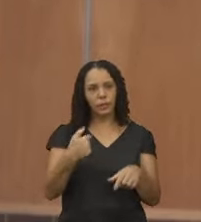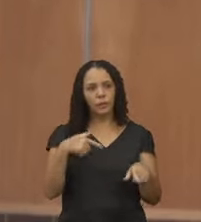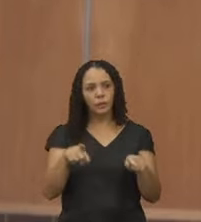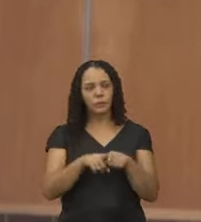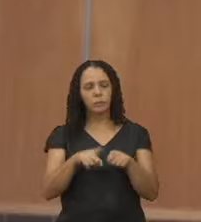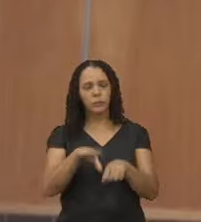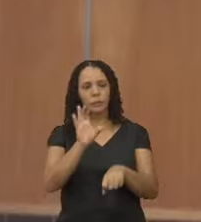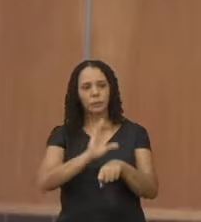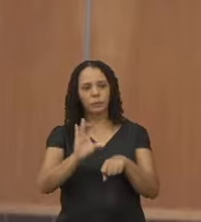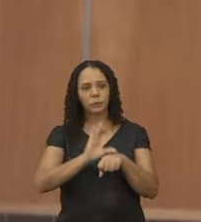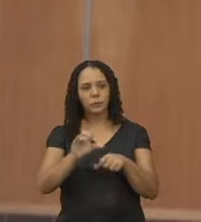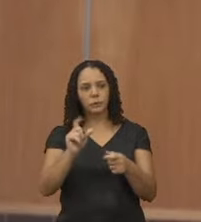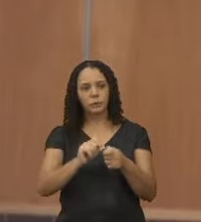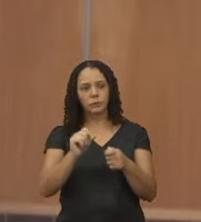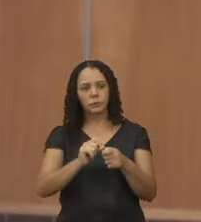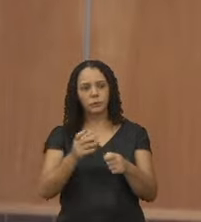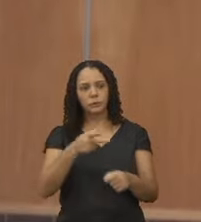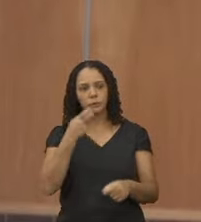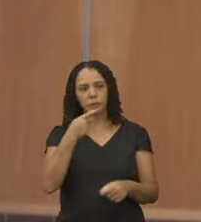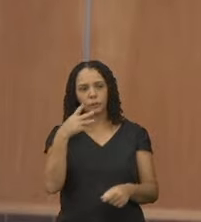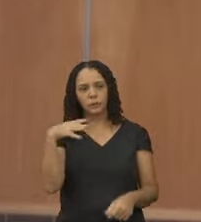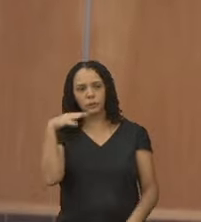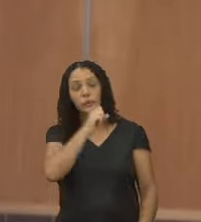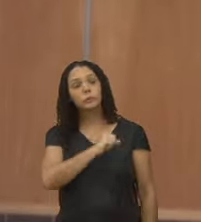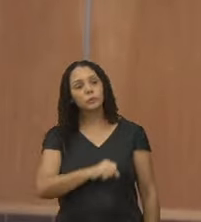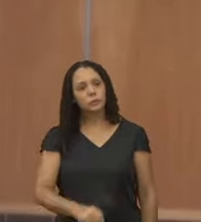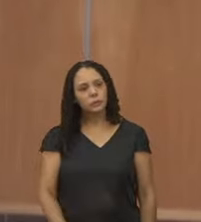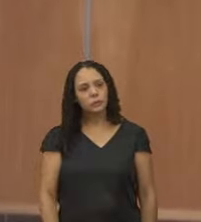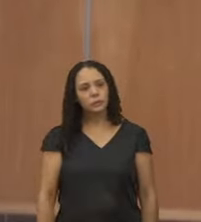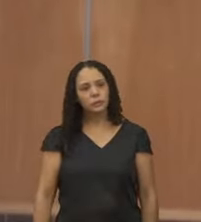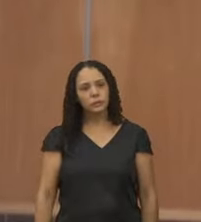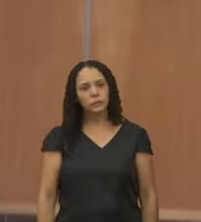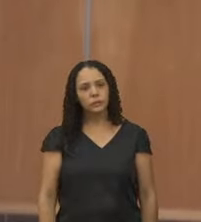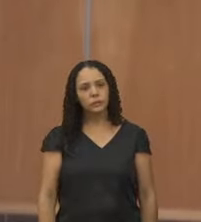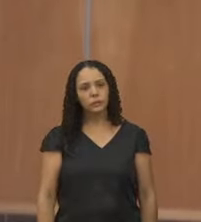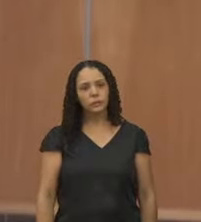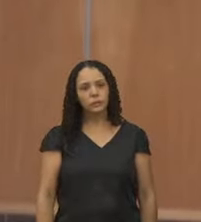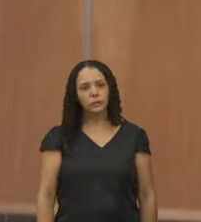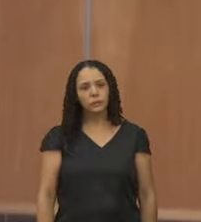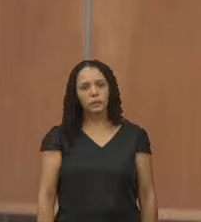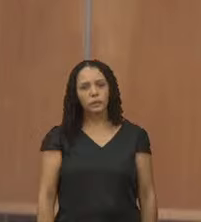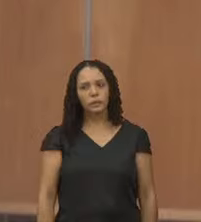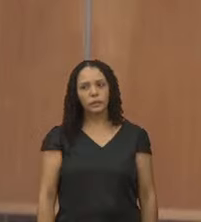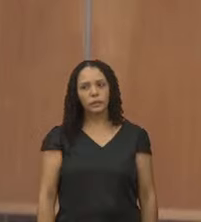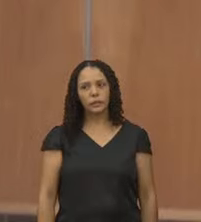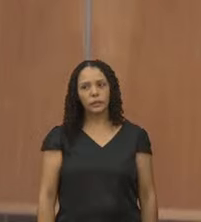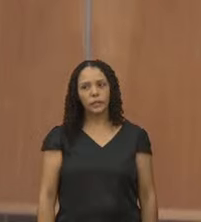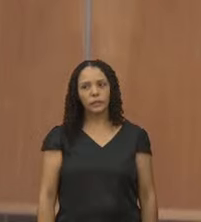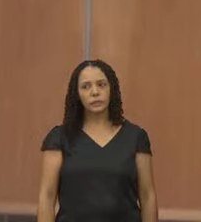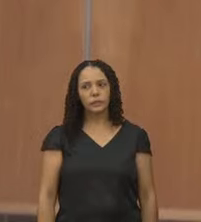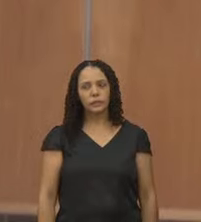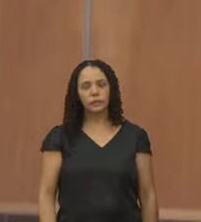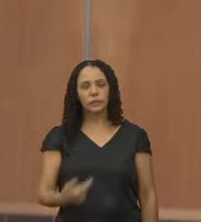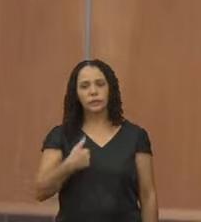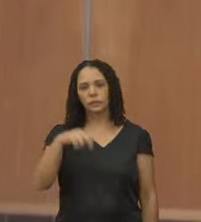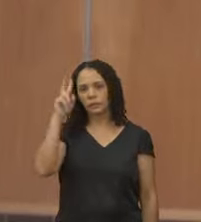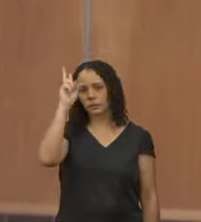falar rapidamente aqui, principalmente aos criadores aí de cavalo. Na minha infância inteira eu criei cavalo. Morava no estado do